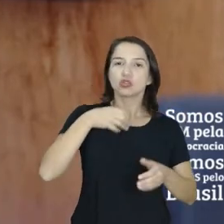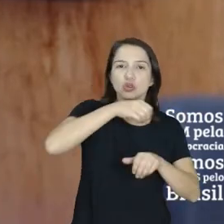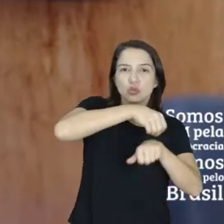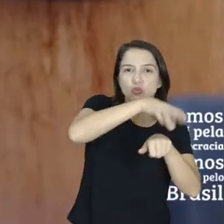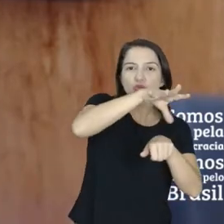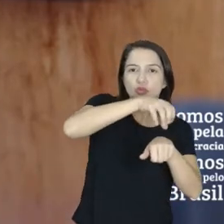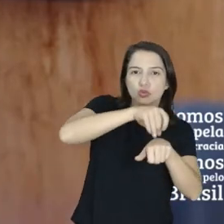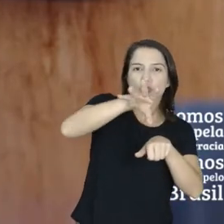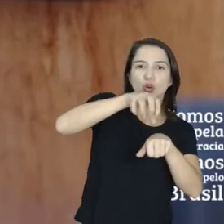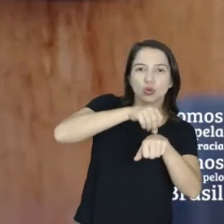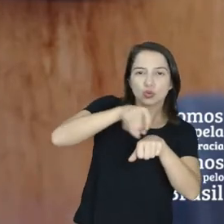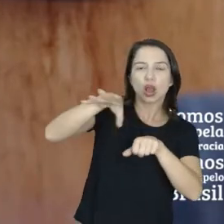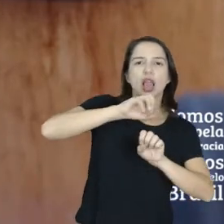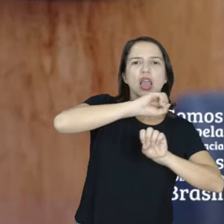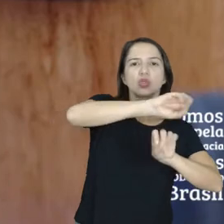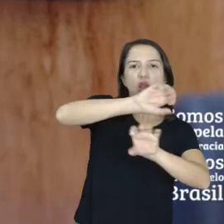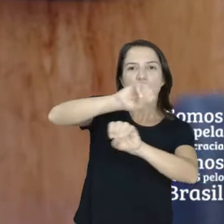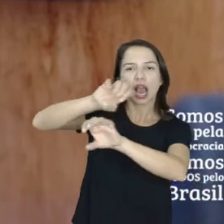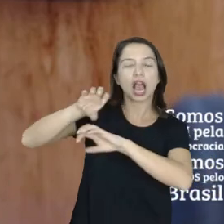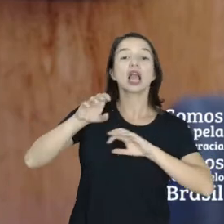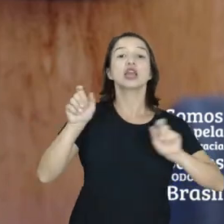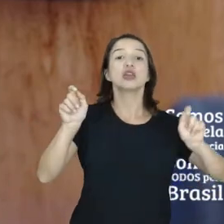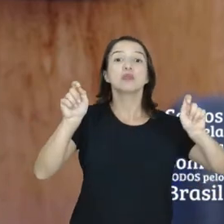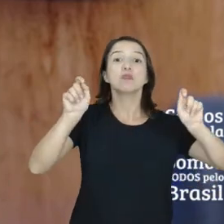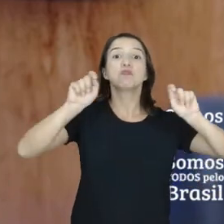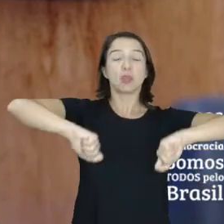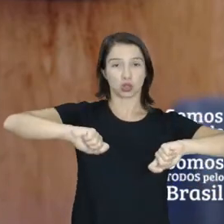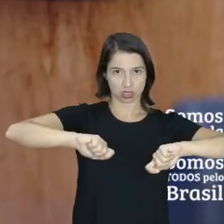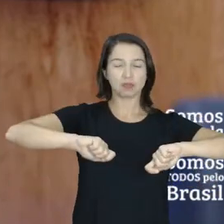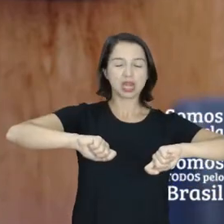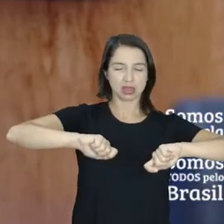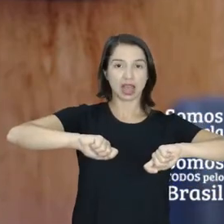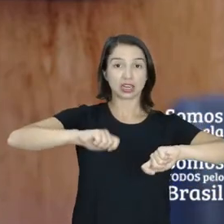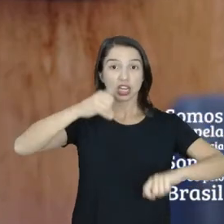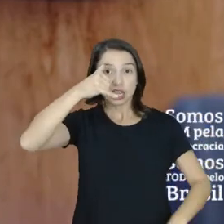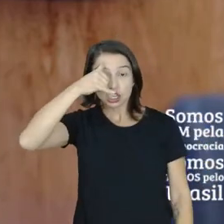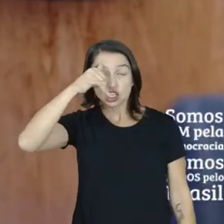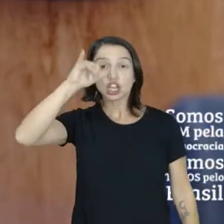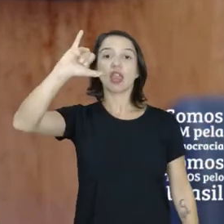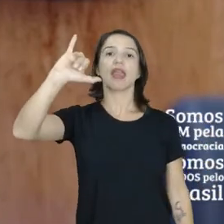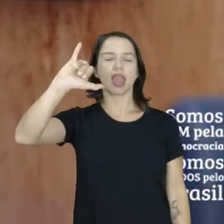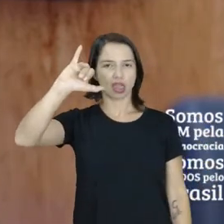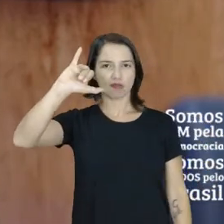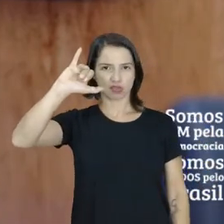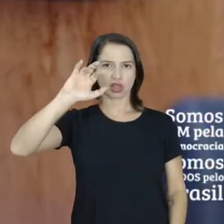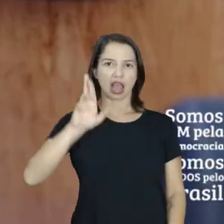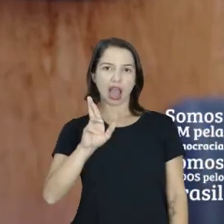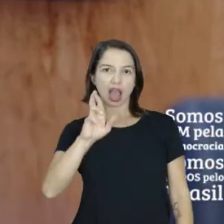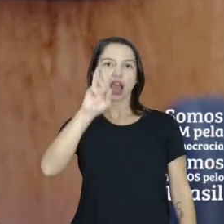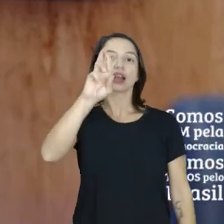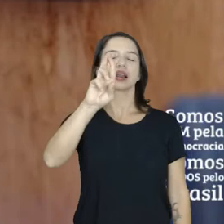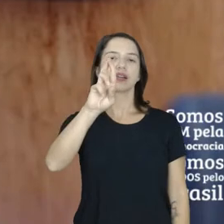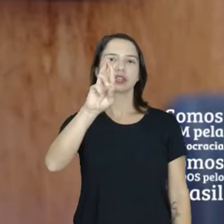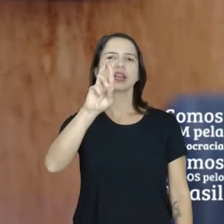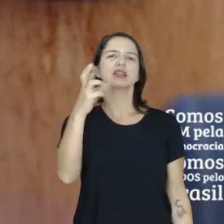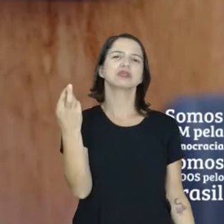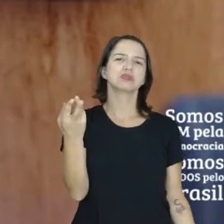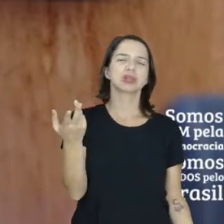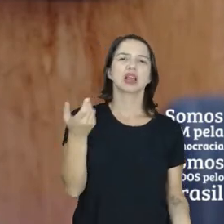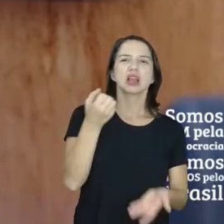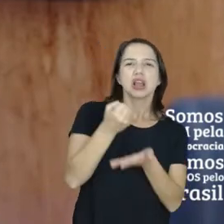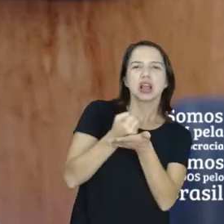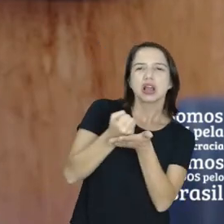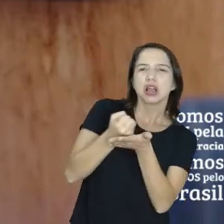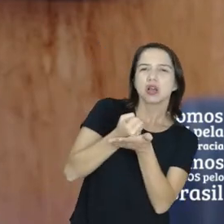né, possibilidade para evitar métodos contraceptivos, enfim. Mas não